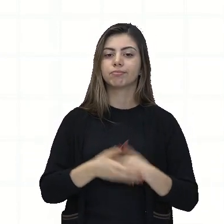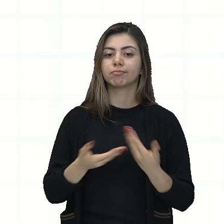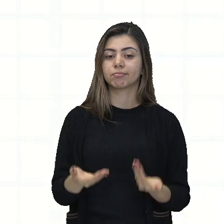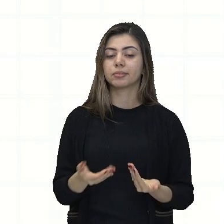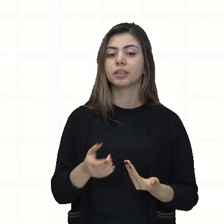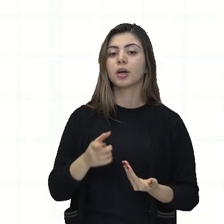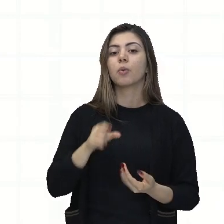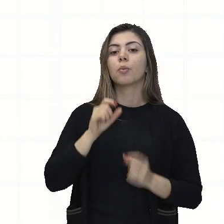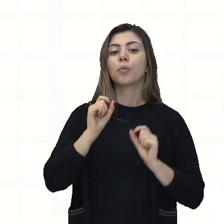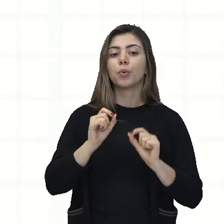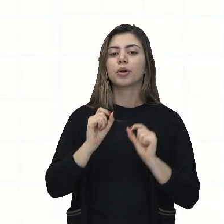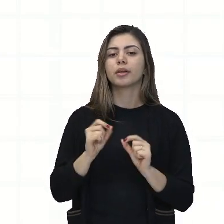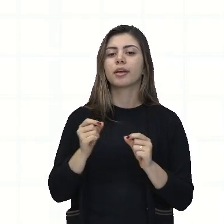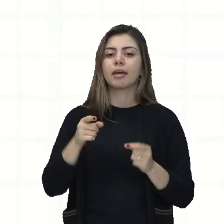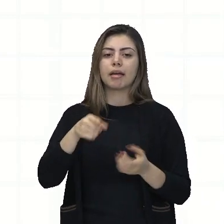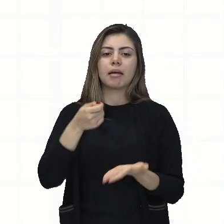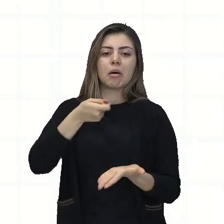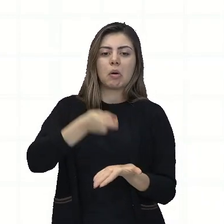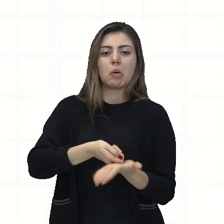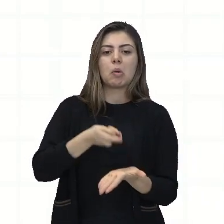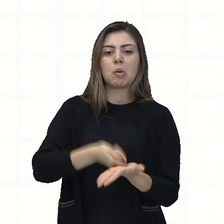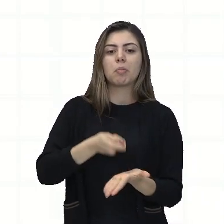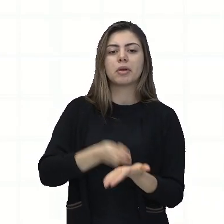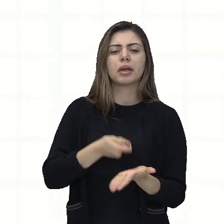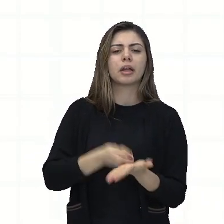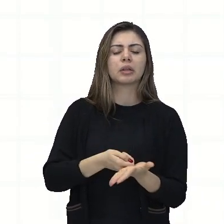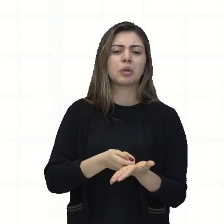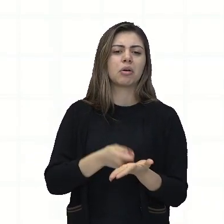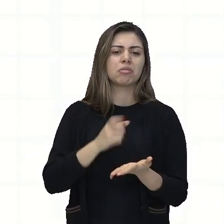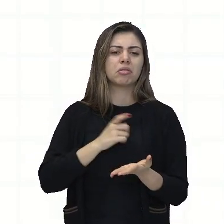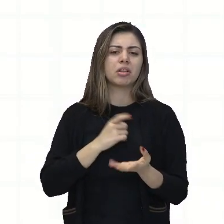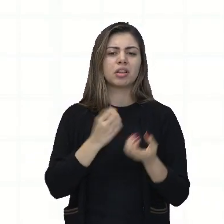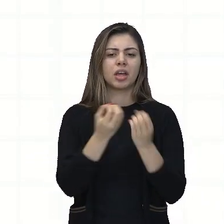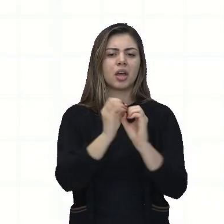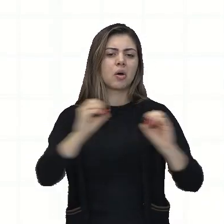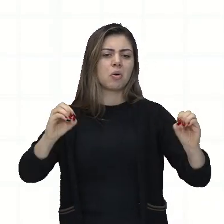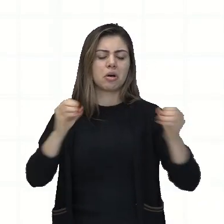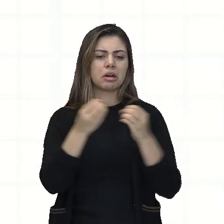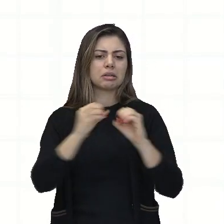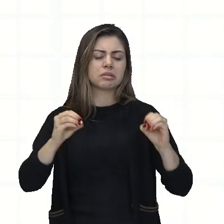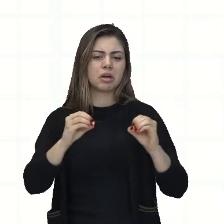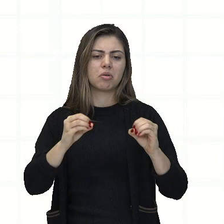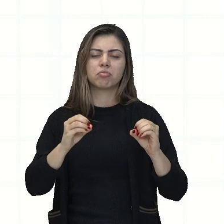passiva não é obrigatório em todas as construções.